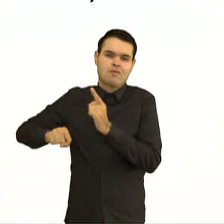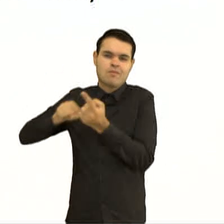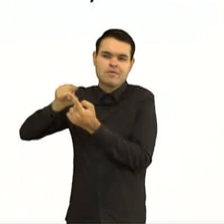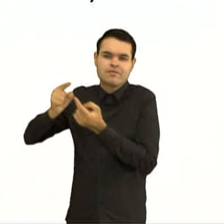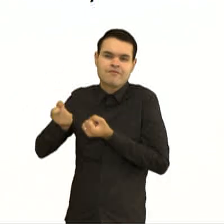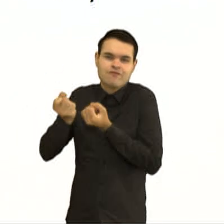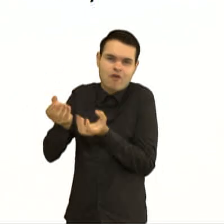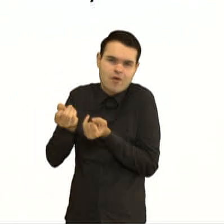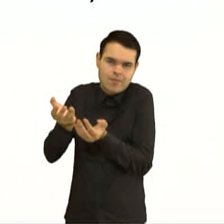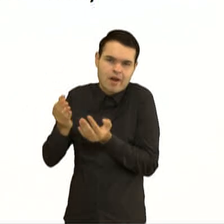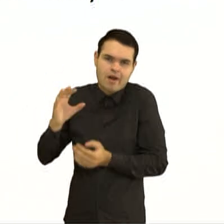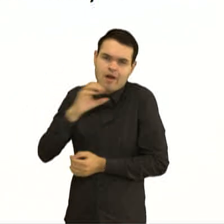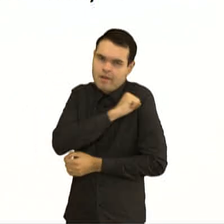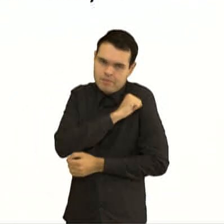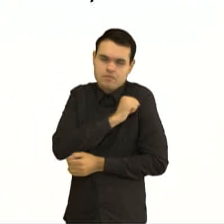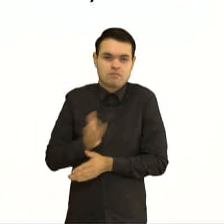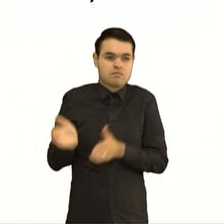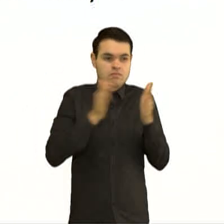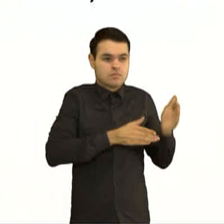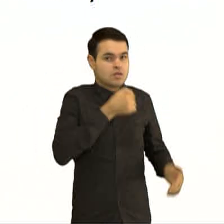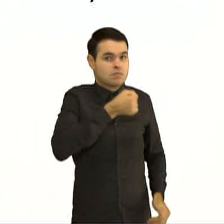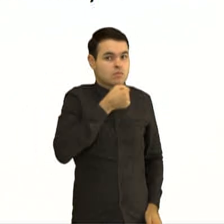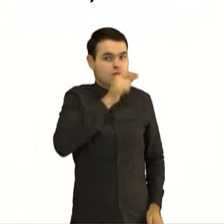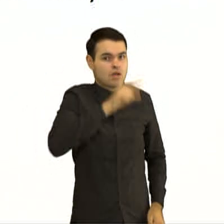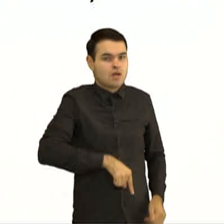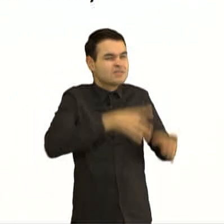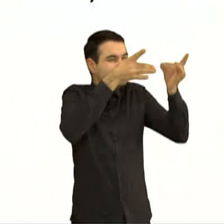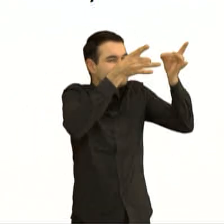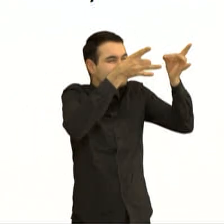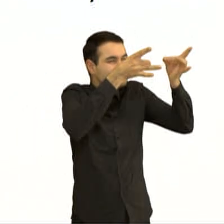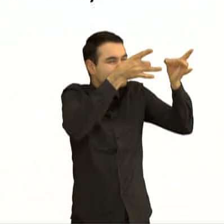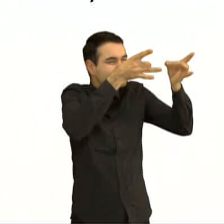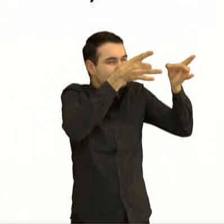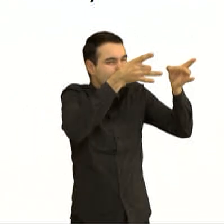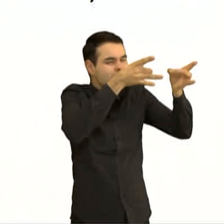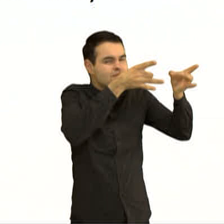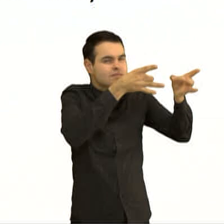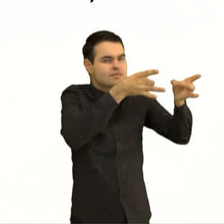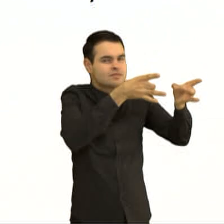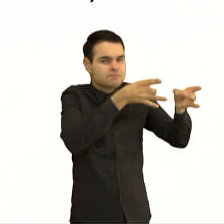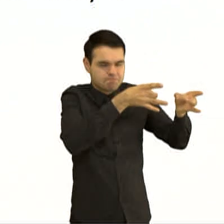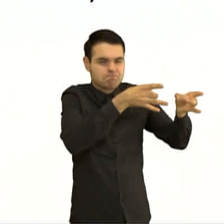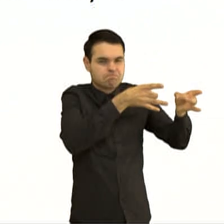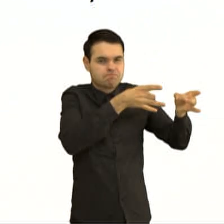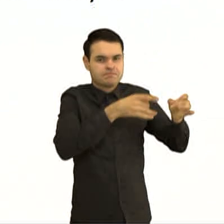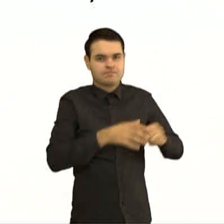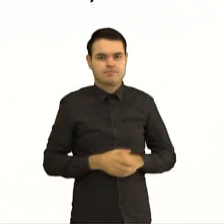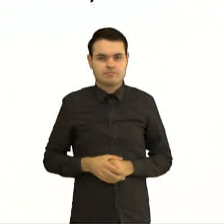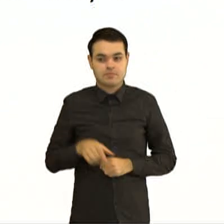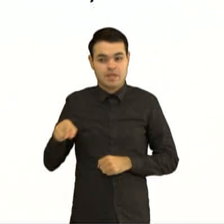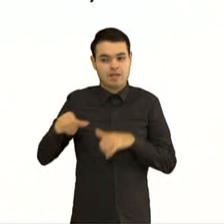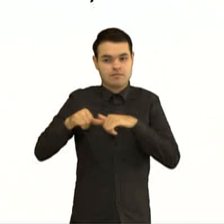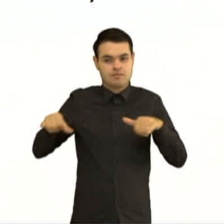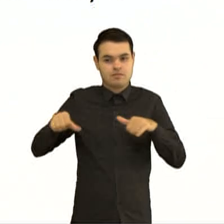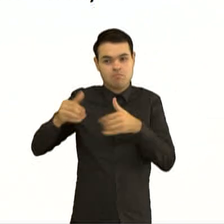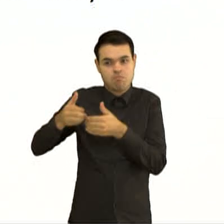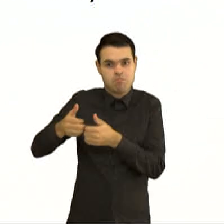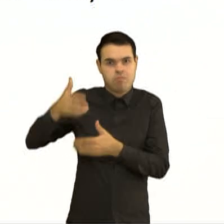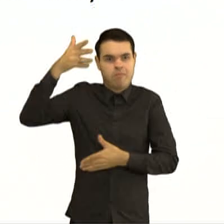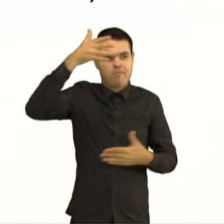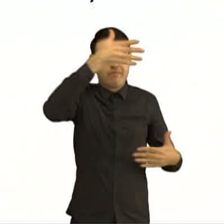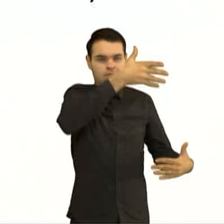dela é informar. A reportagem seria um detalhamento de uma notícia. Um texto informativo com o